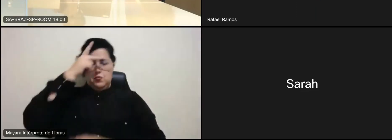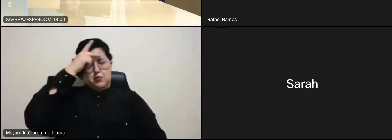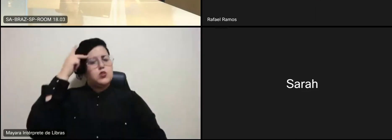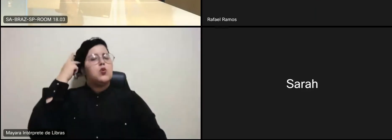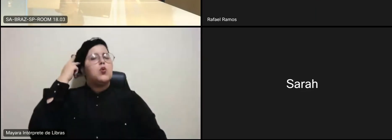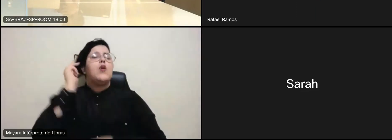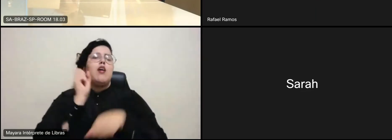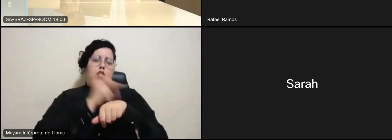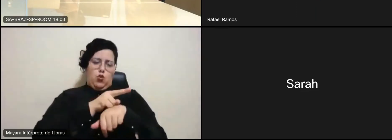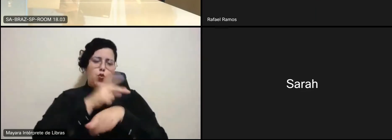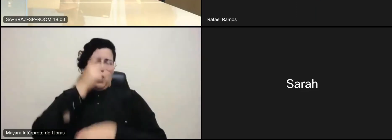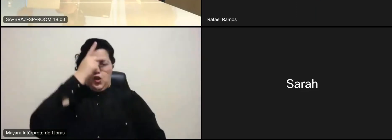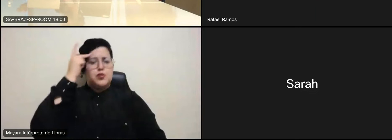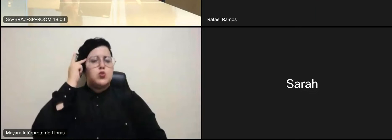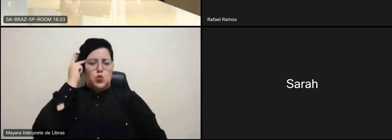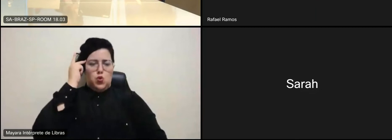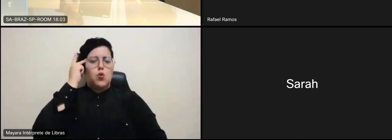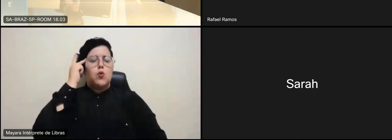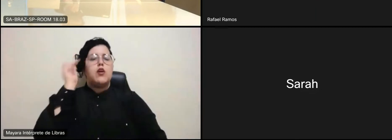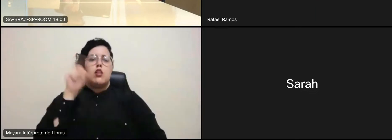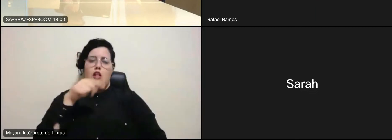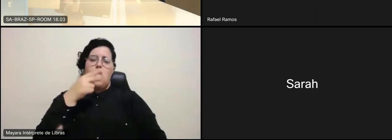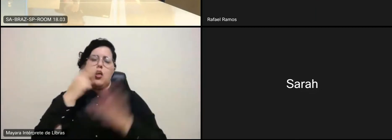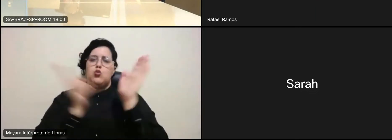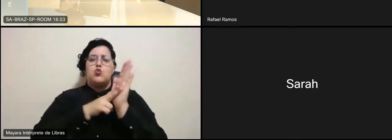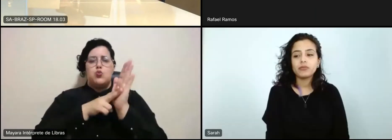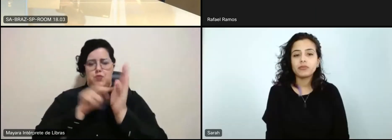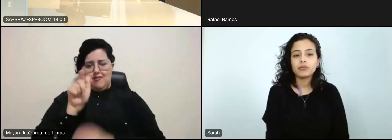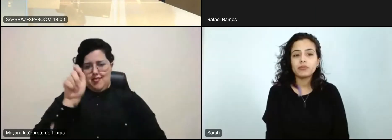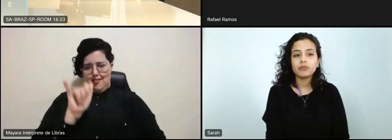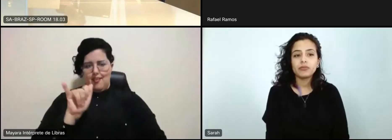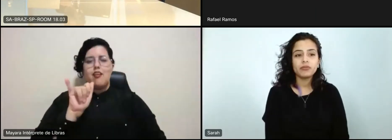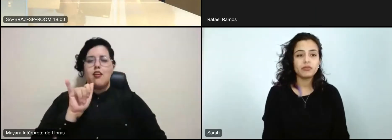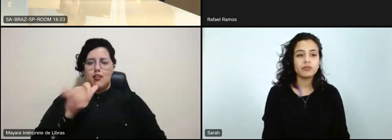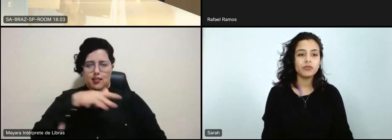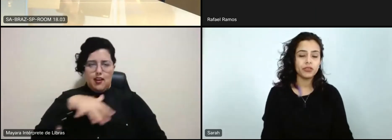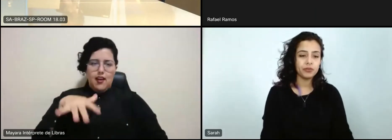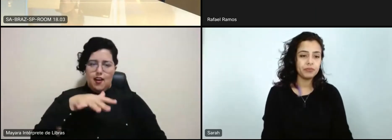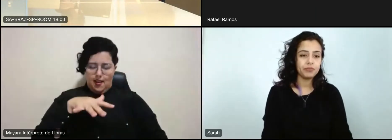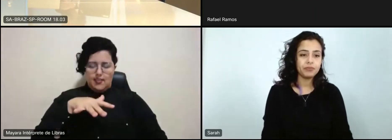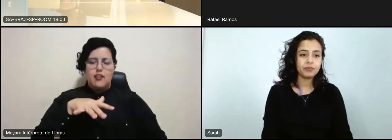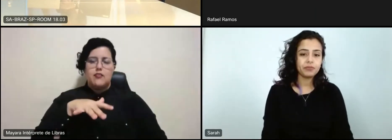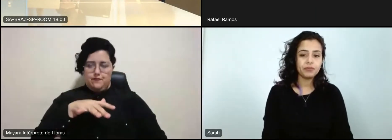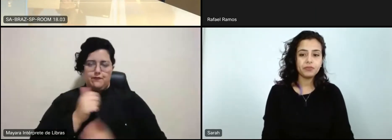uma pessoa que se declarava ali gay, né, nesse departamento, mas o que me espantou